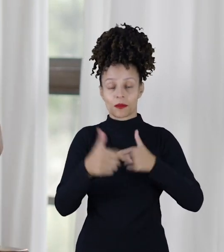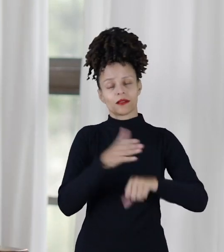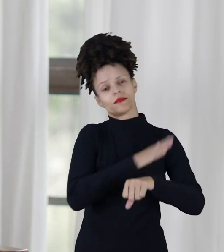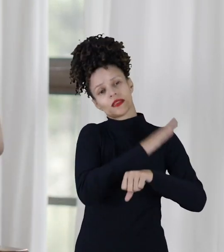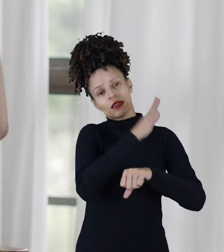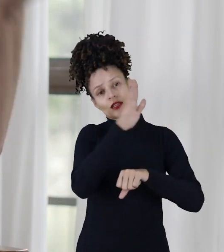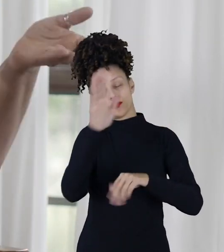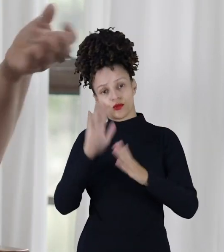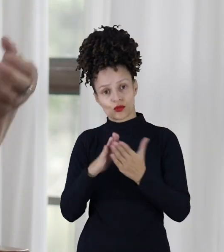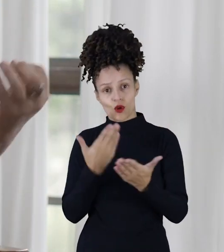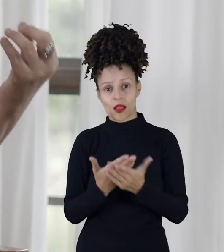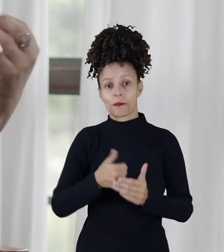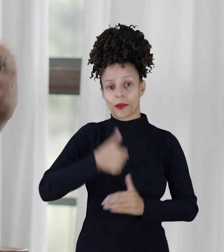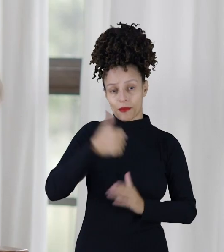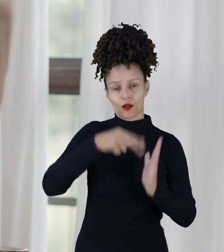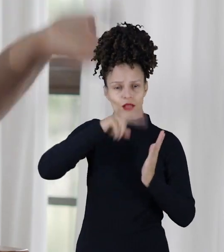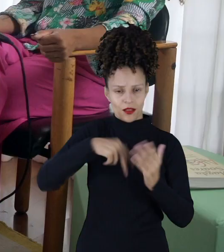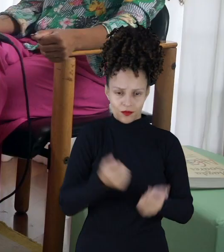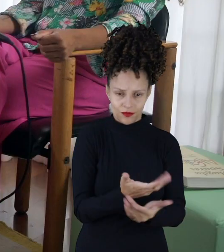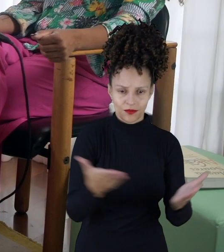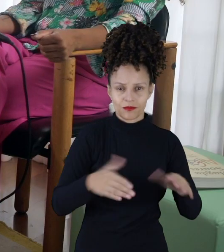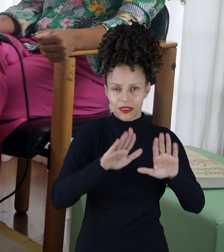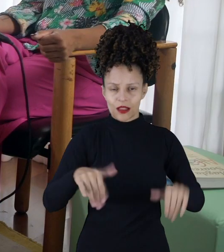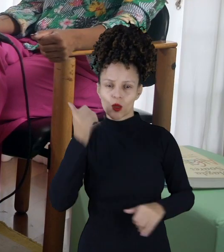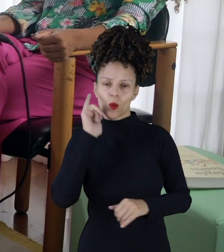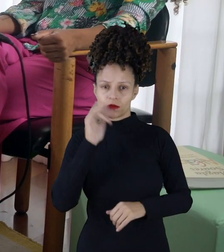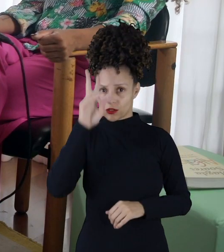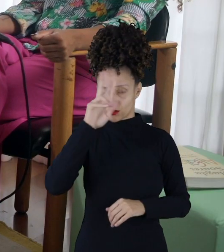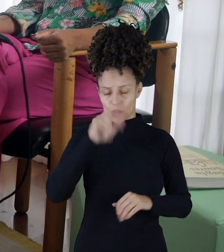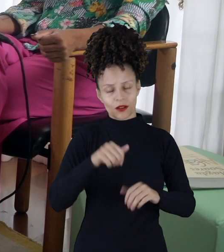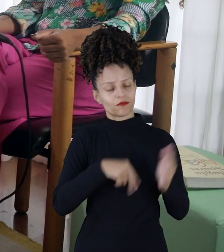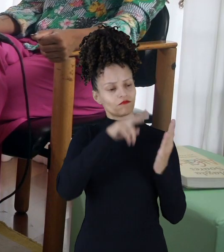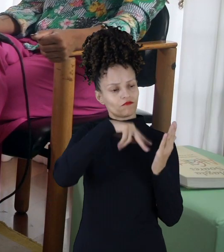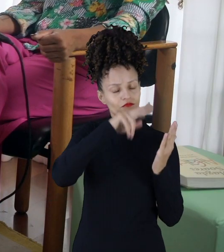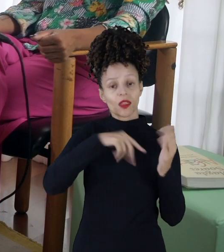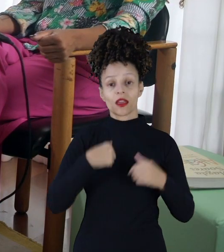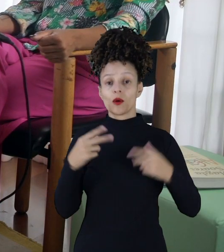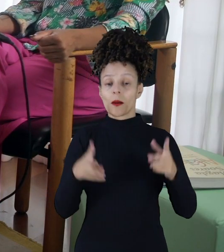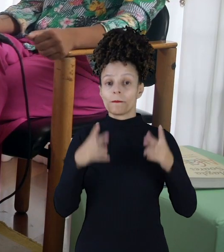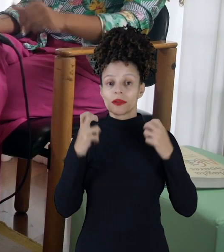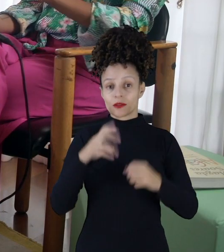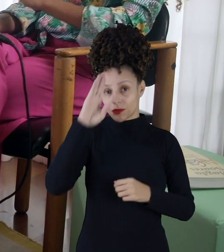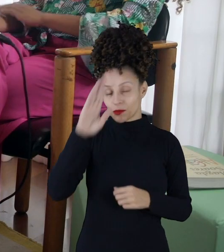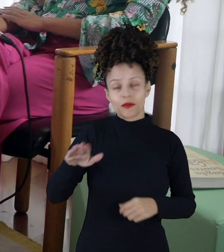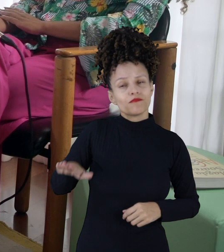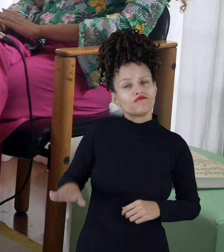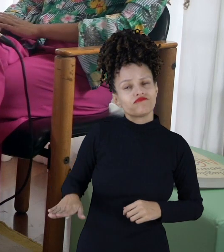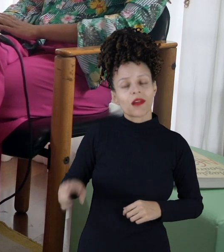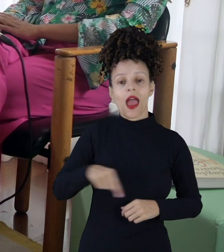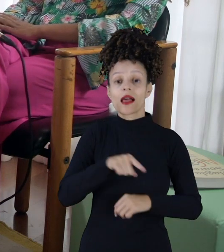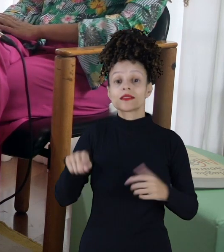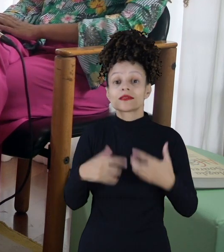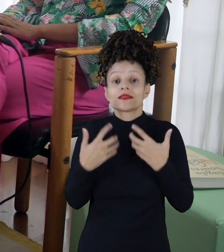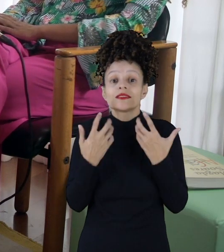a trabalhar indo em escolas, primeiro lendo para as crianças, contando histórias, enfim, eu percebia, principalmente